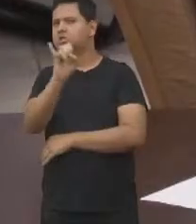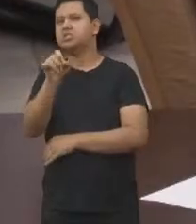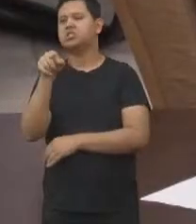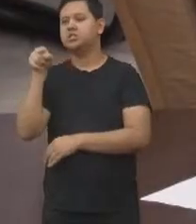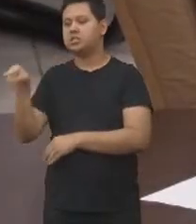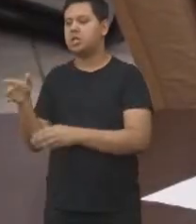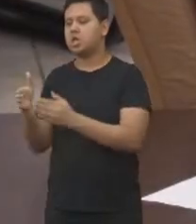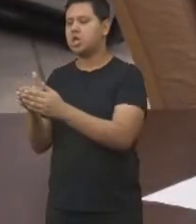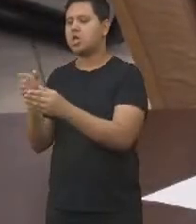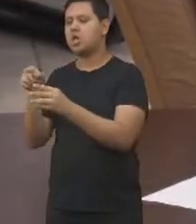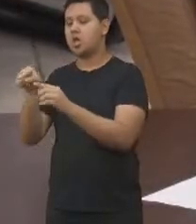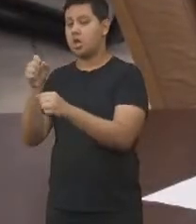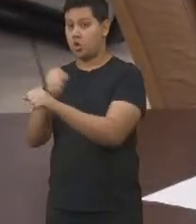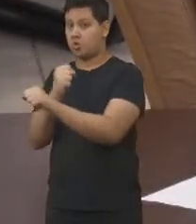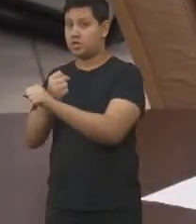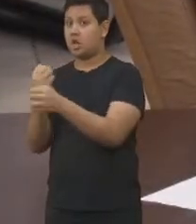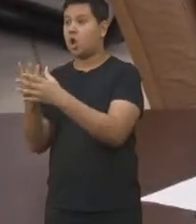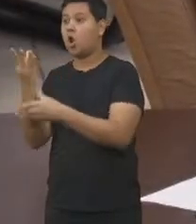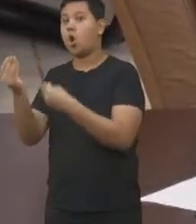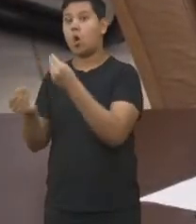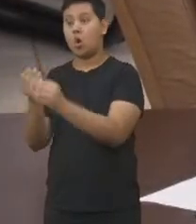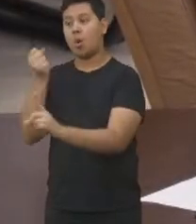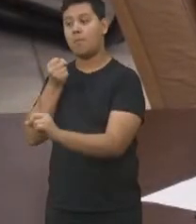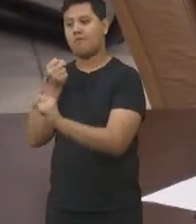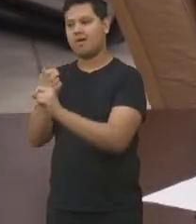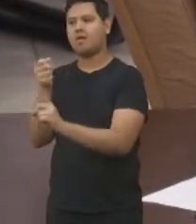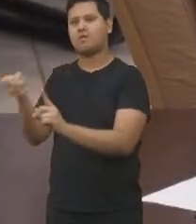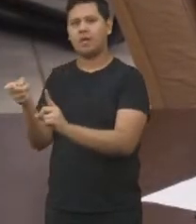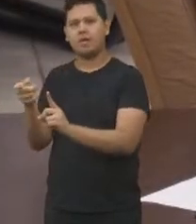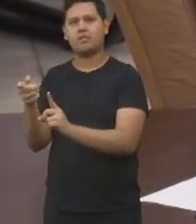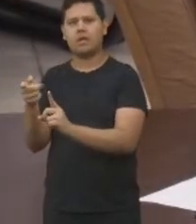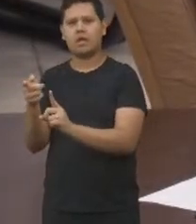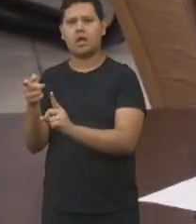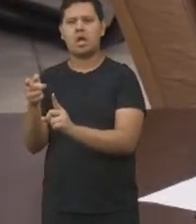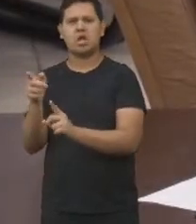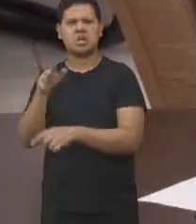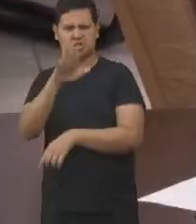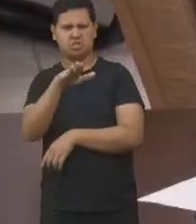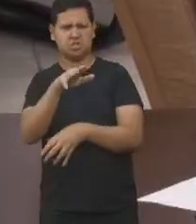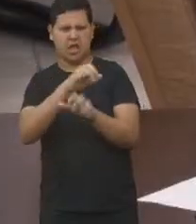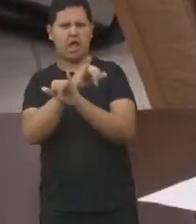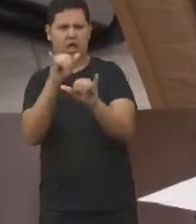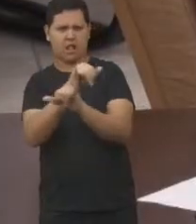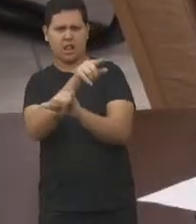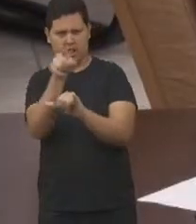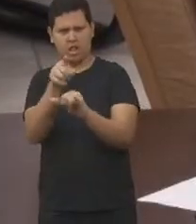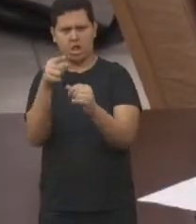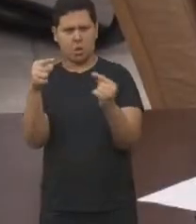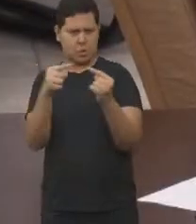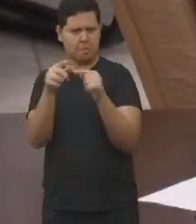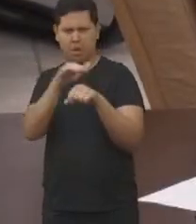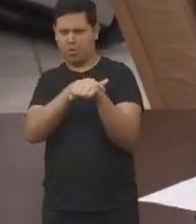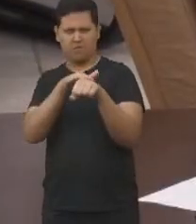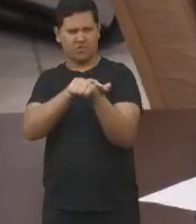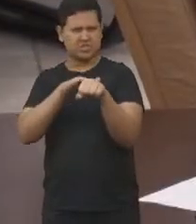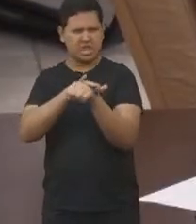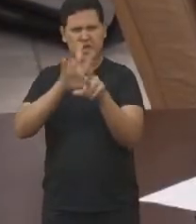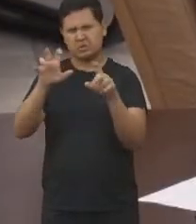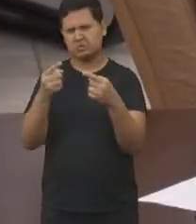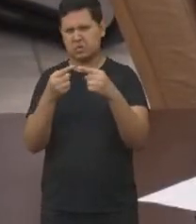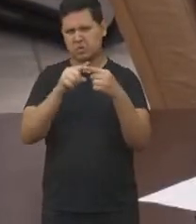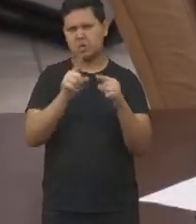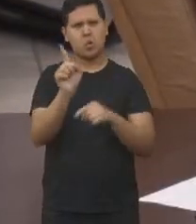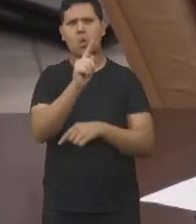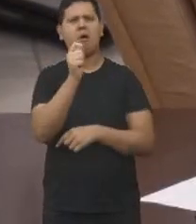isso impactaria no orçamento da cidade? Já teve essa conversa já ou só anunciou e não sabe nem os números que vão impactar